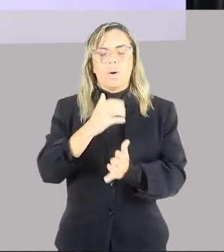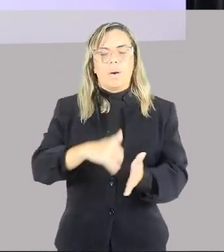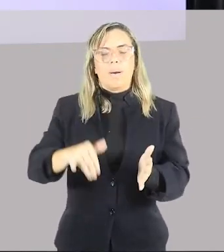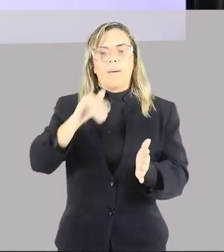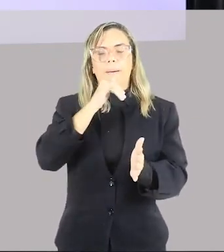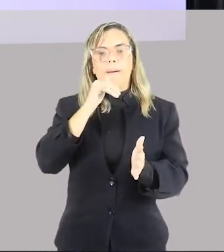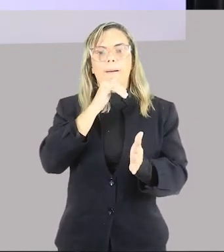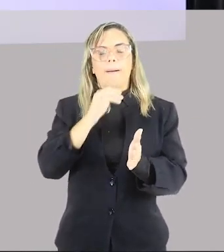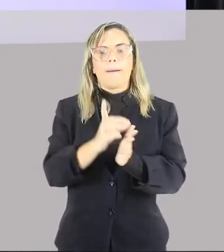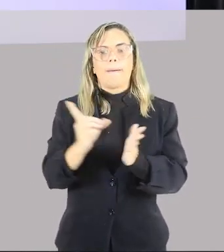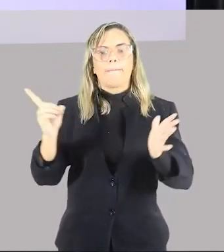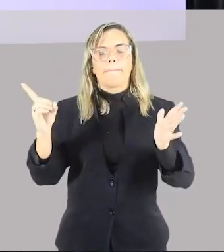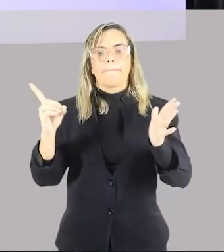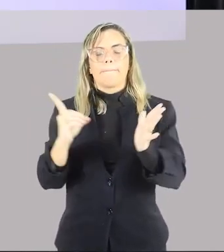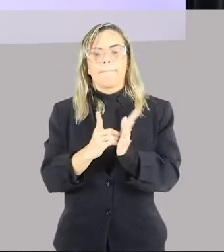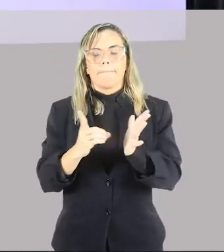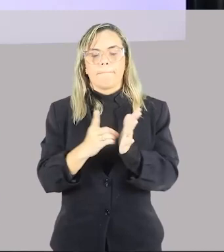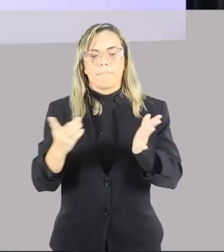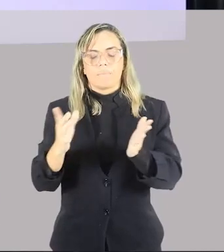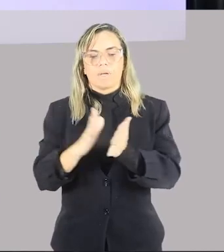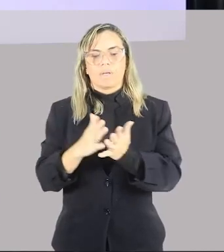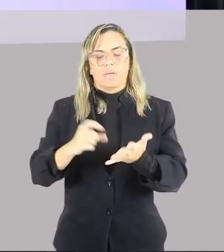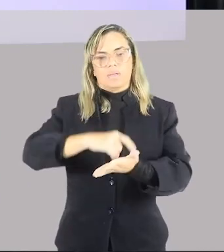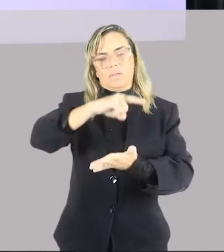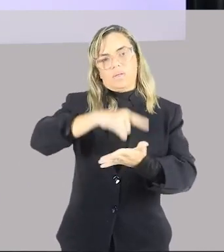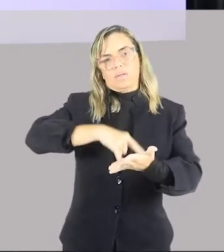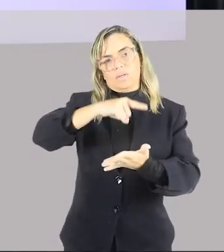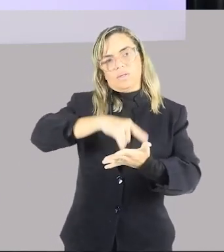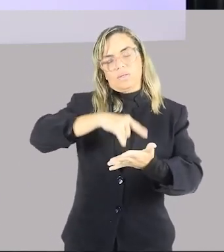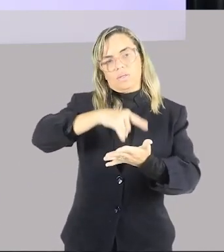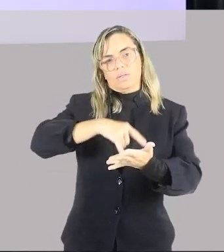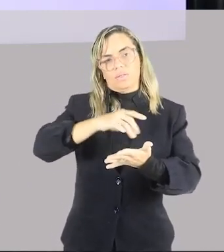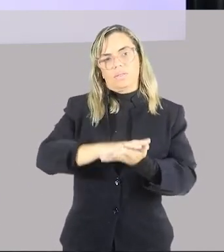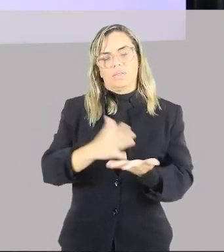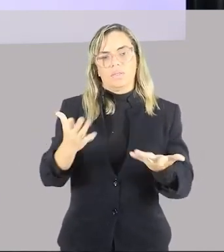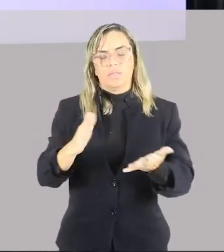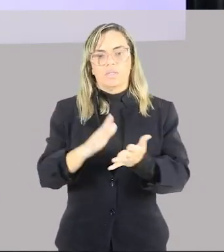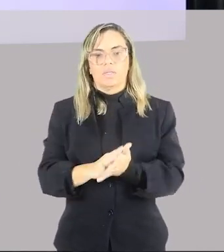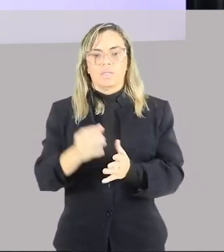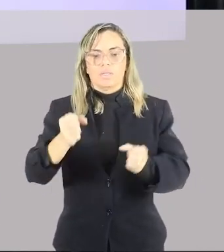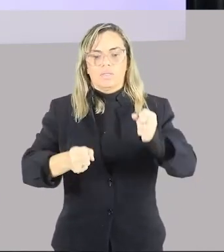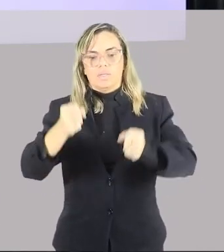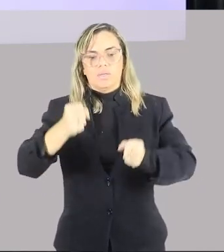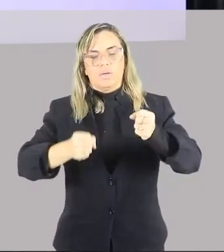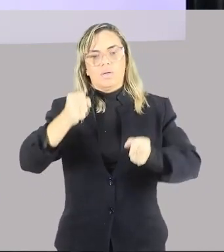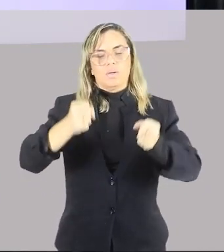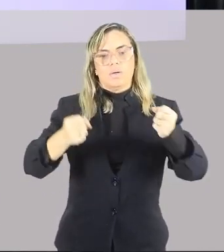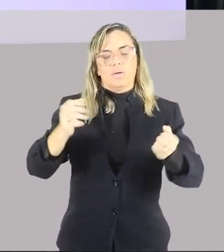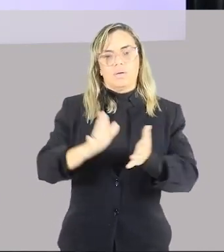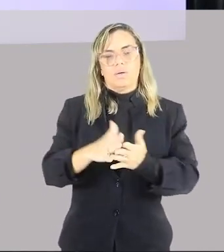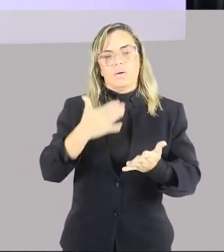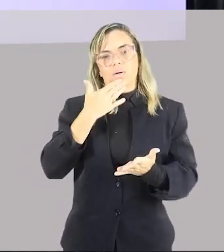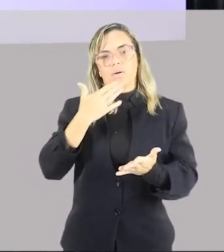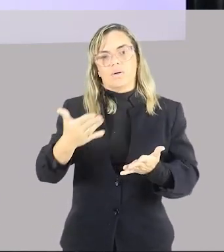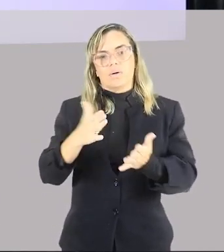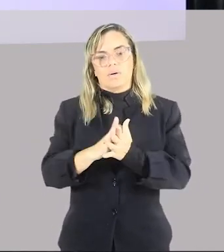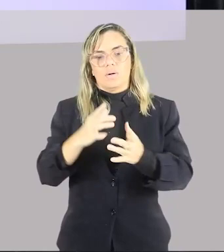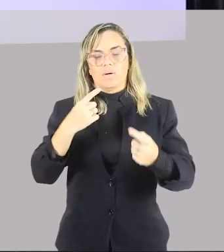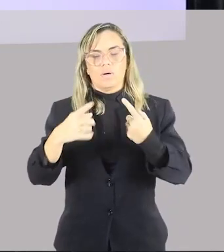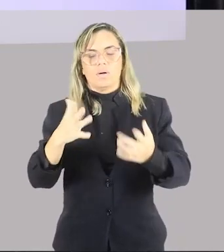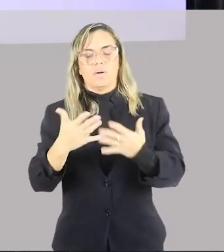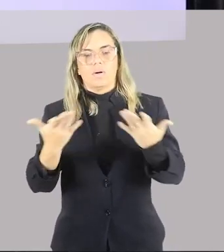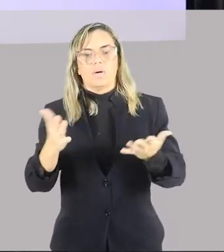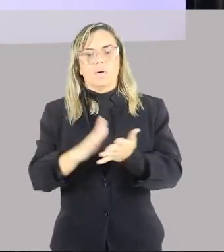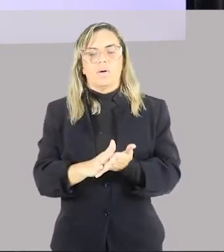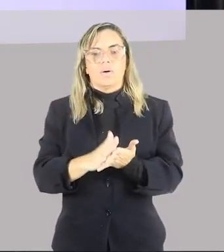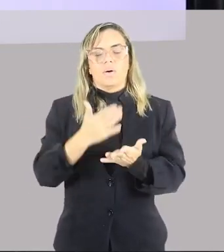Quer renovar sua carteira de motorista, quer pedir uma declaração do Detran, quer solicitar